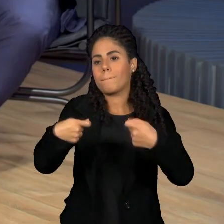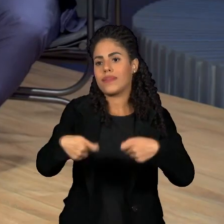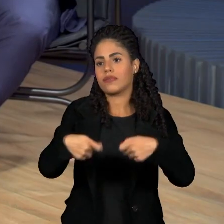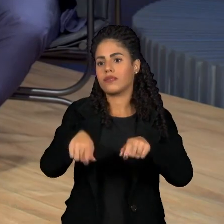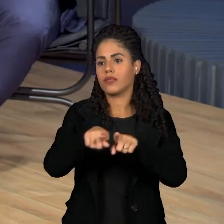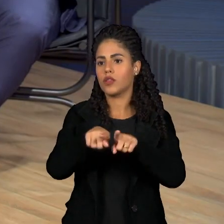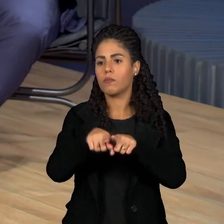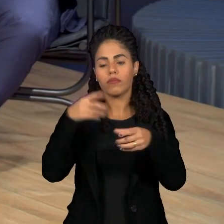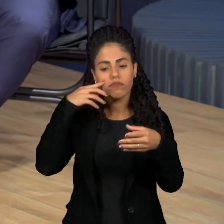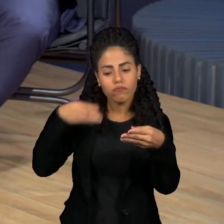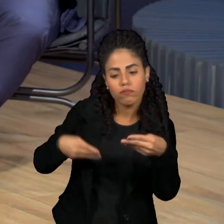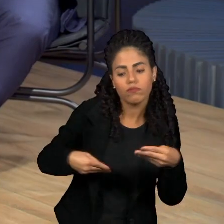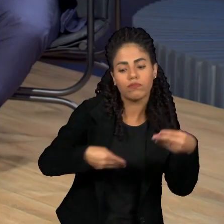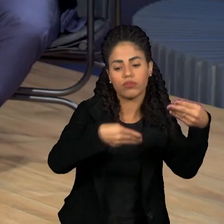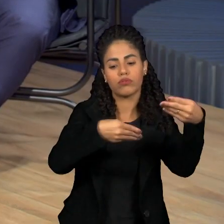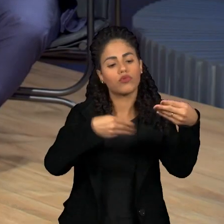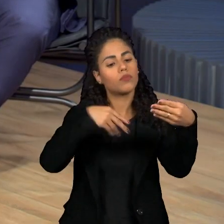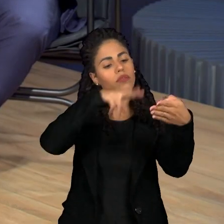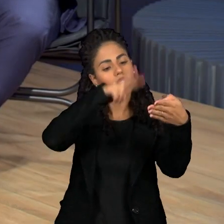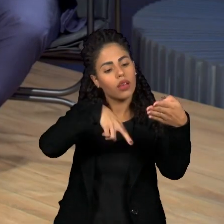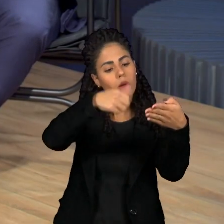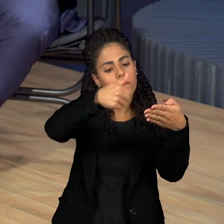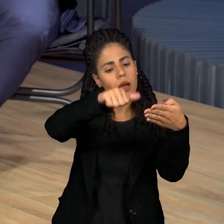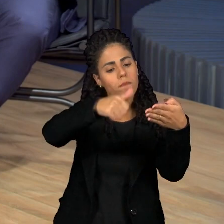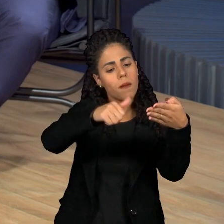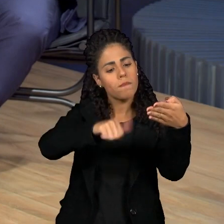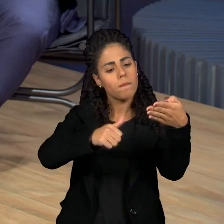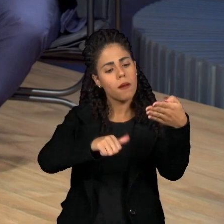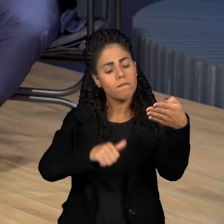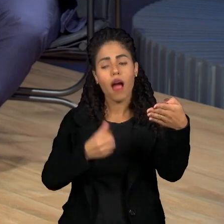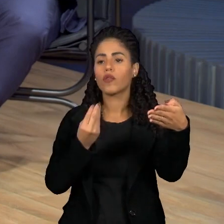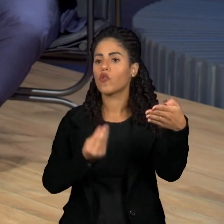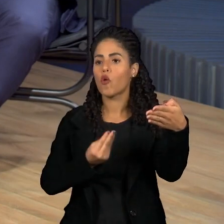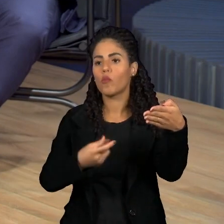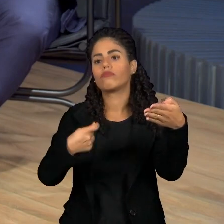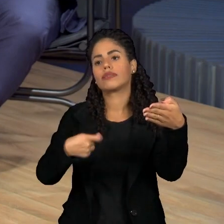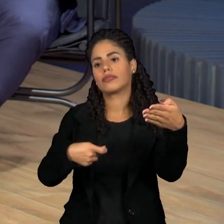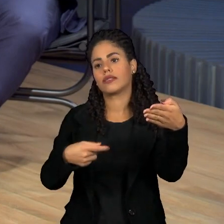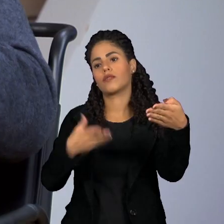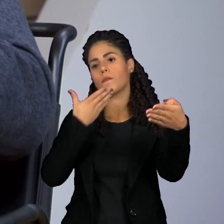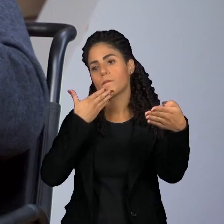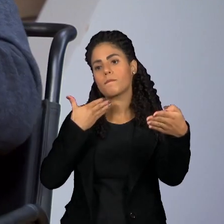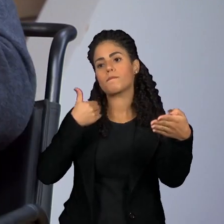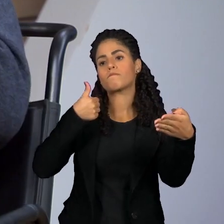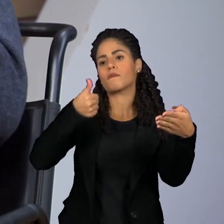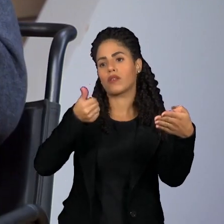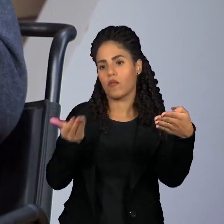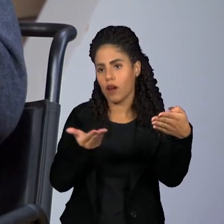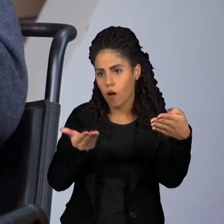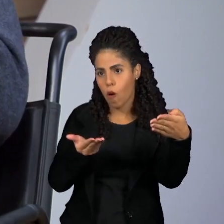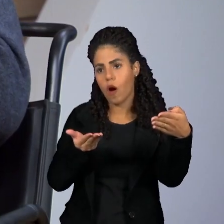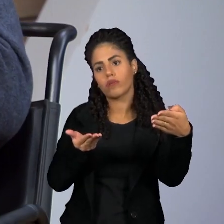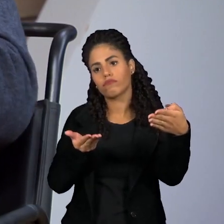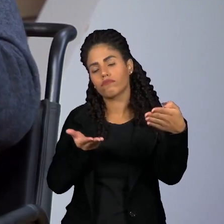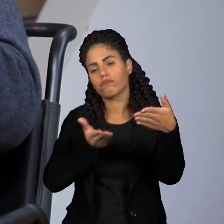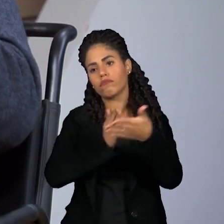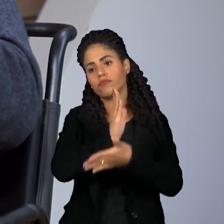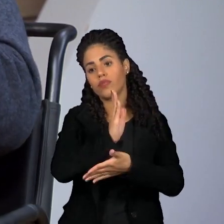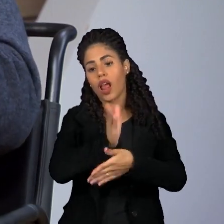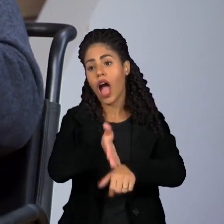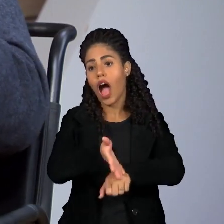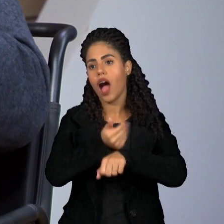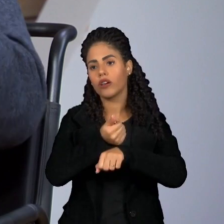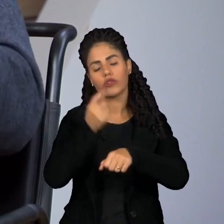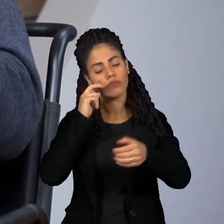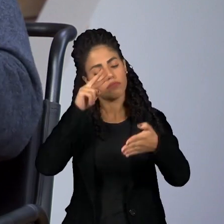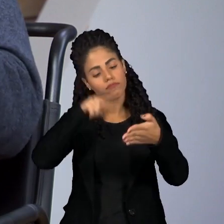do encaminhamento dos pleitos de governo é que precisa ser melhor pesada e todo mundo